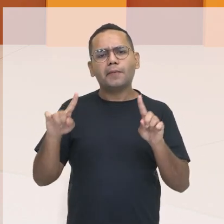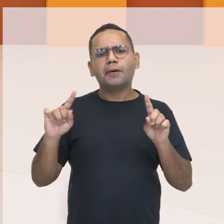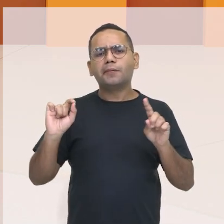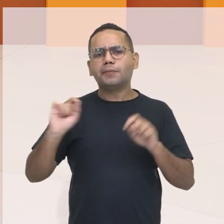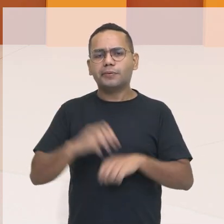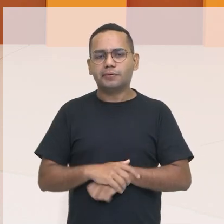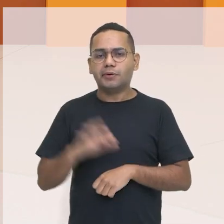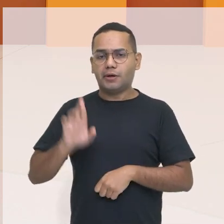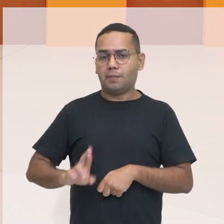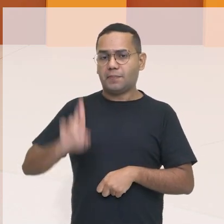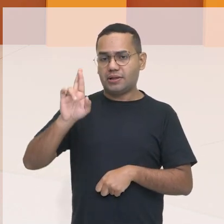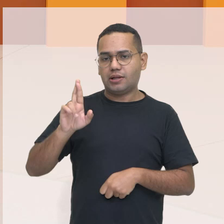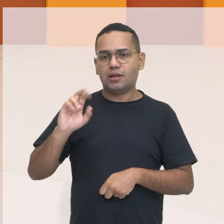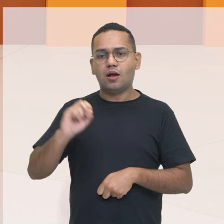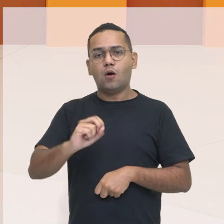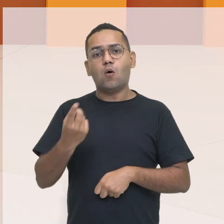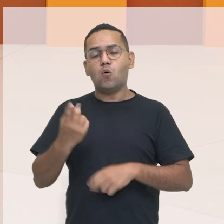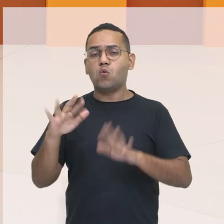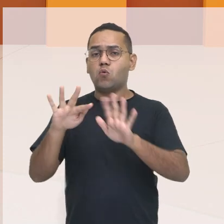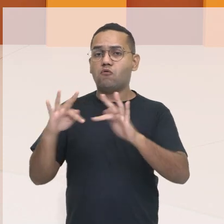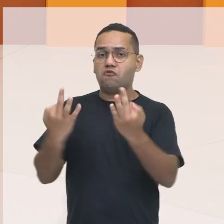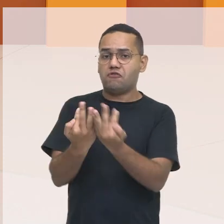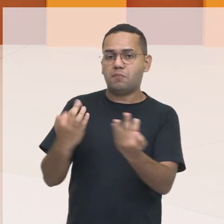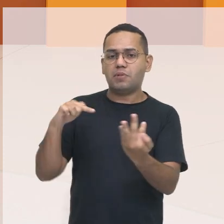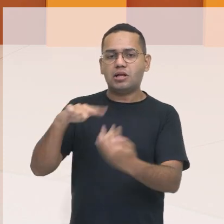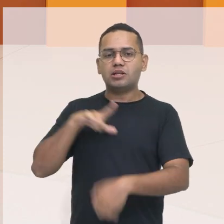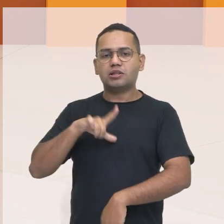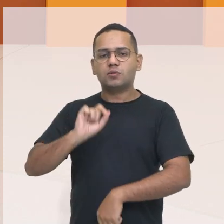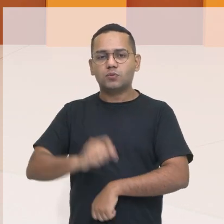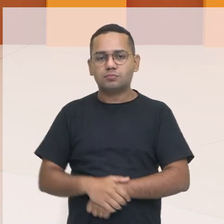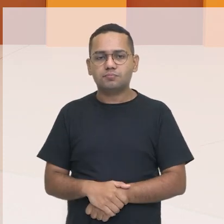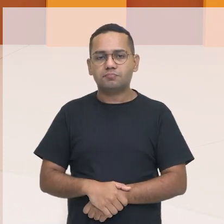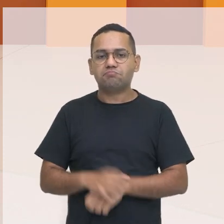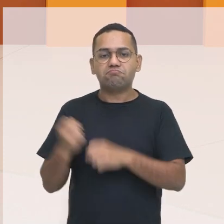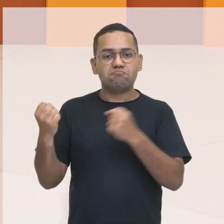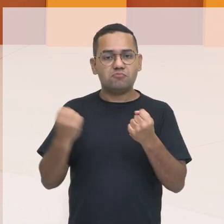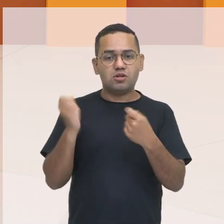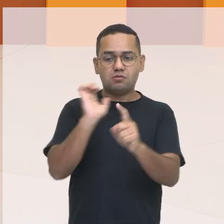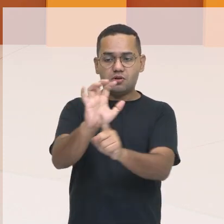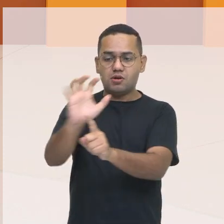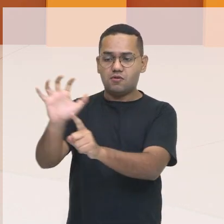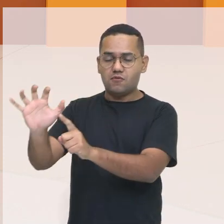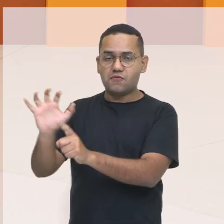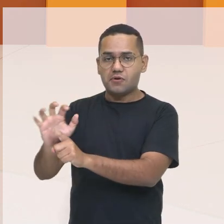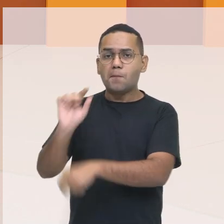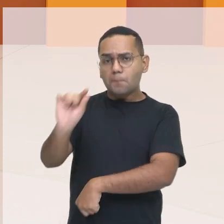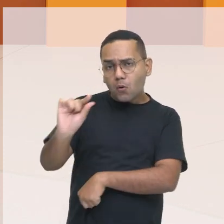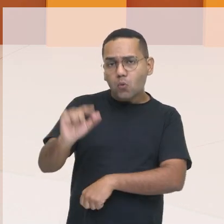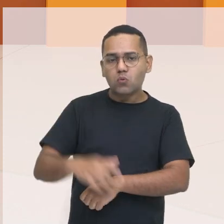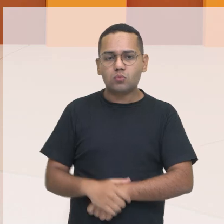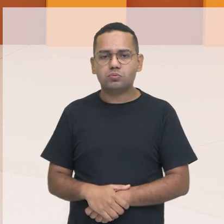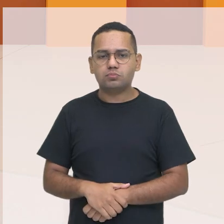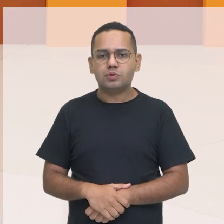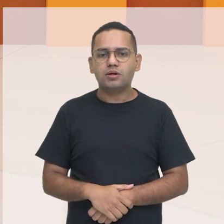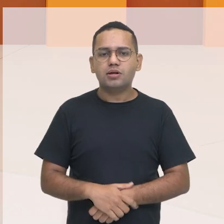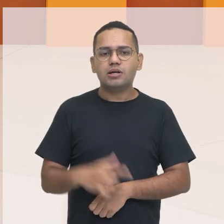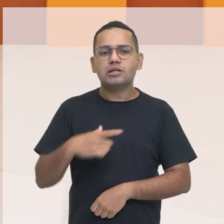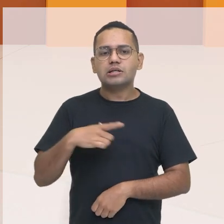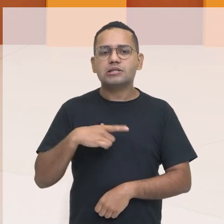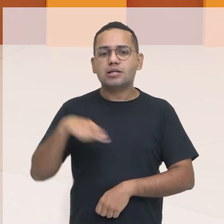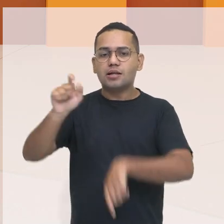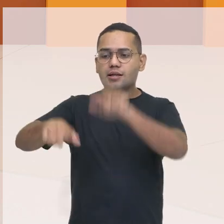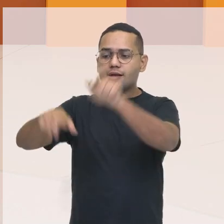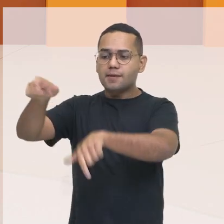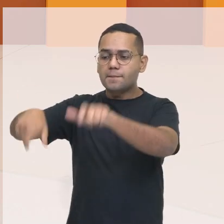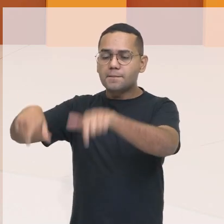né, até mesmo os pais da família patriarcal, exercem algum tipo de poder microfísico em cima das